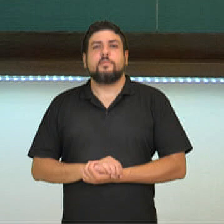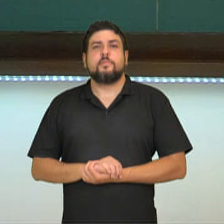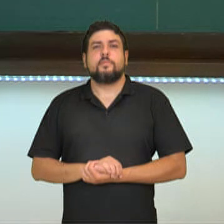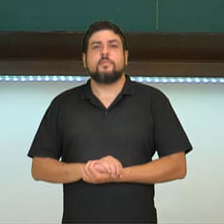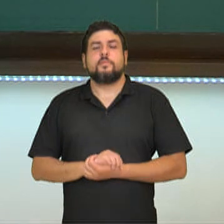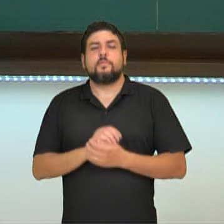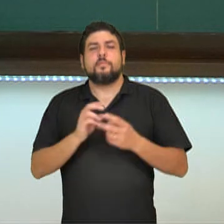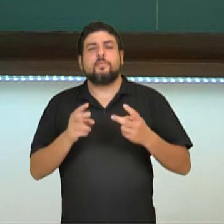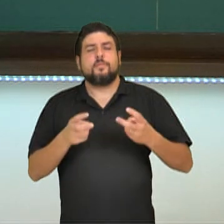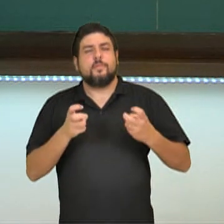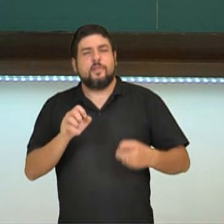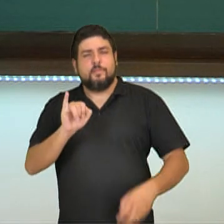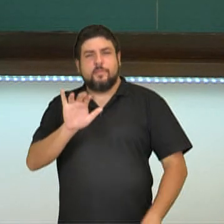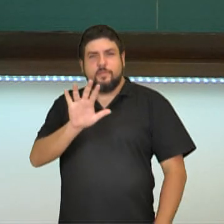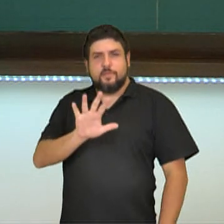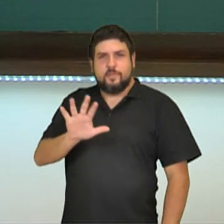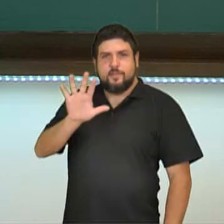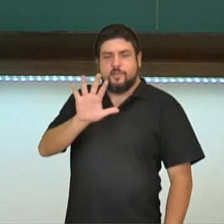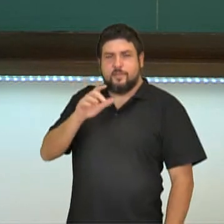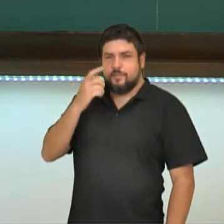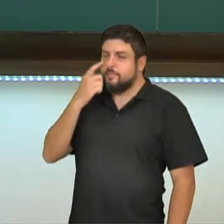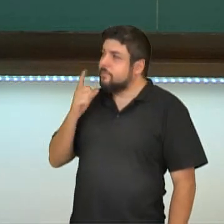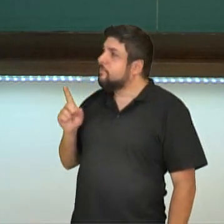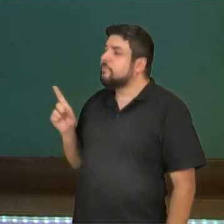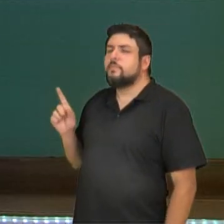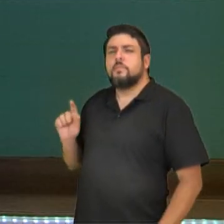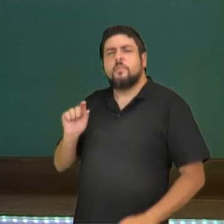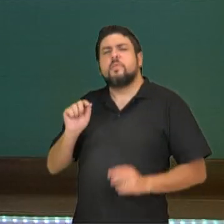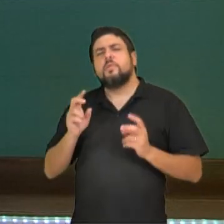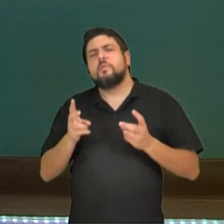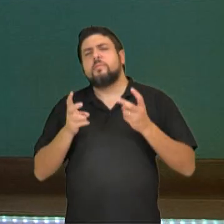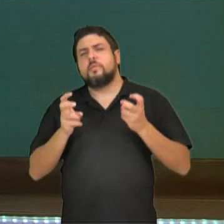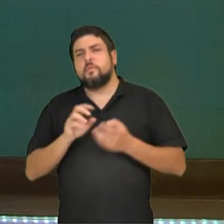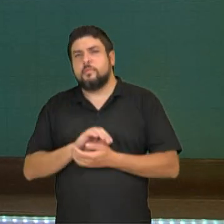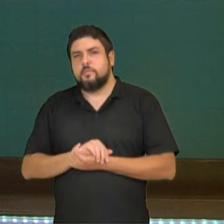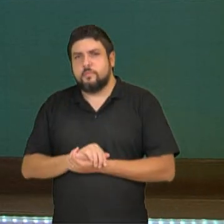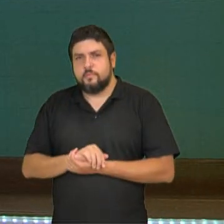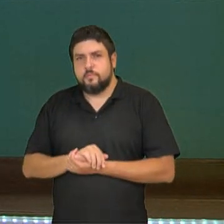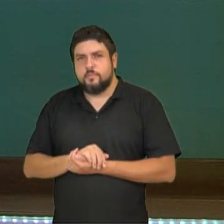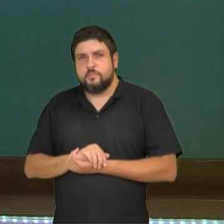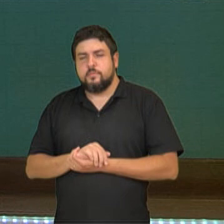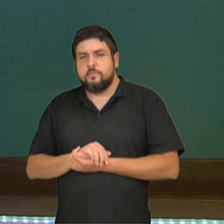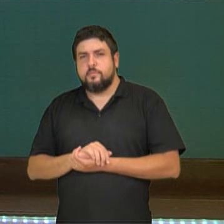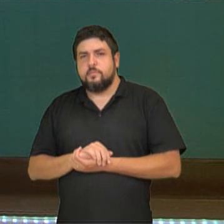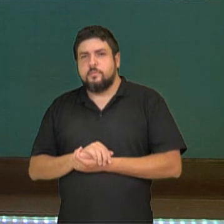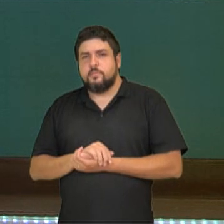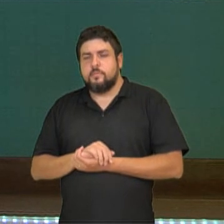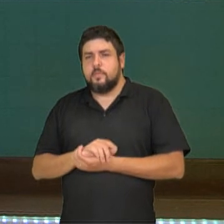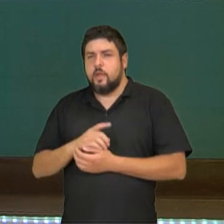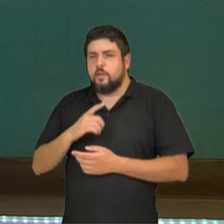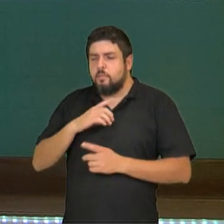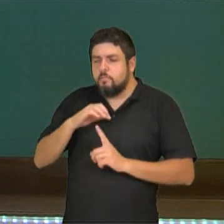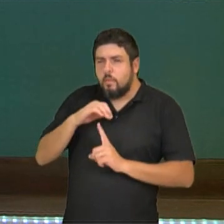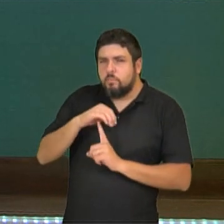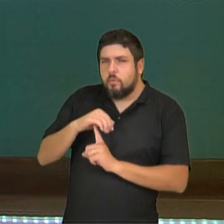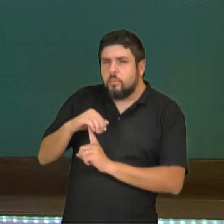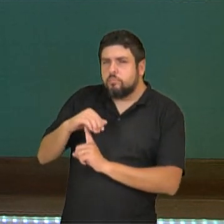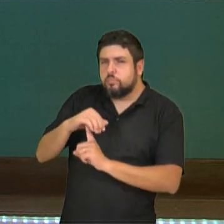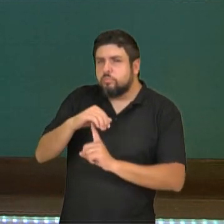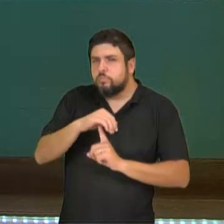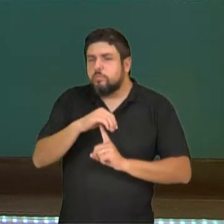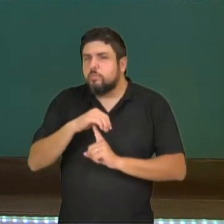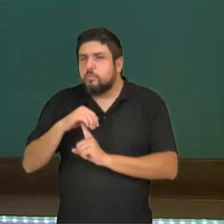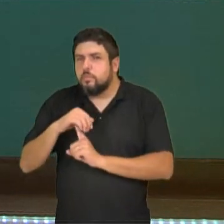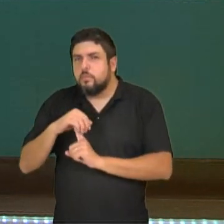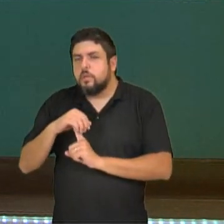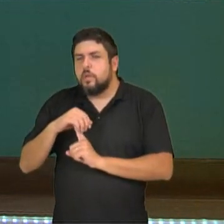Repare bem nessa imagem. Então, o que vocês conseguem perceber? Ali a gente tem cogumelos, do tipo champignon,